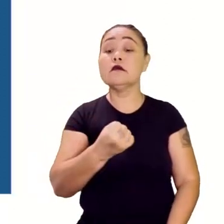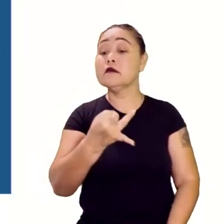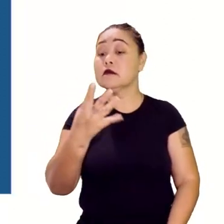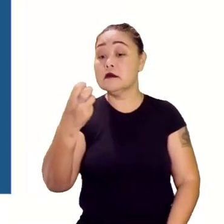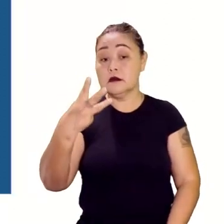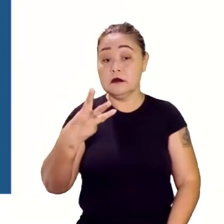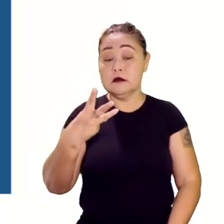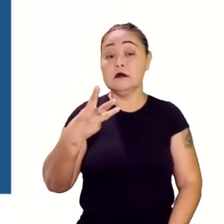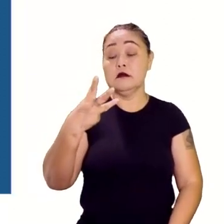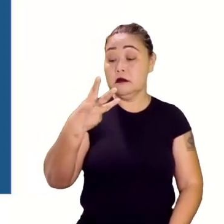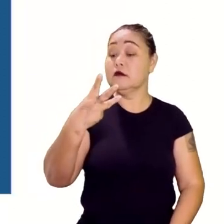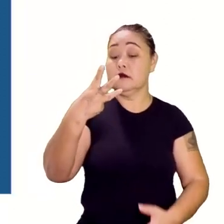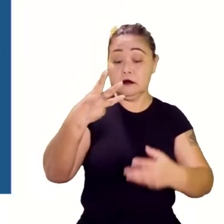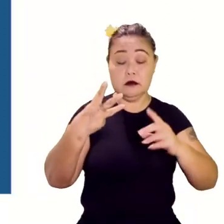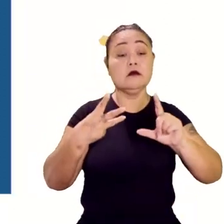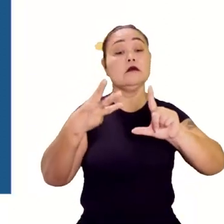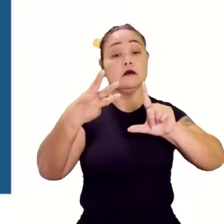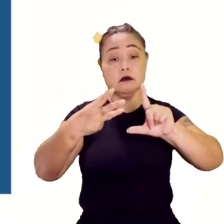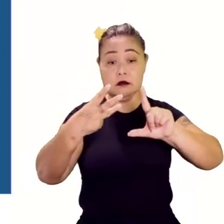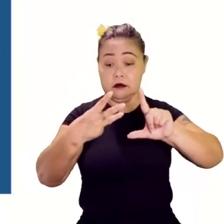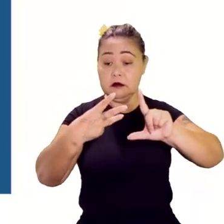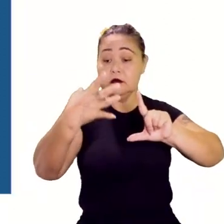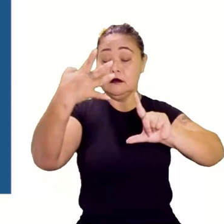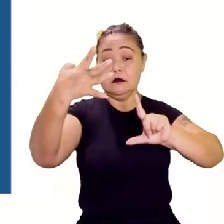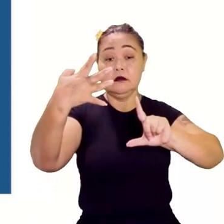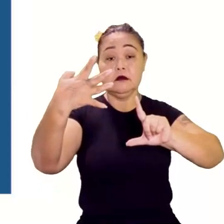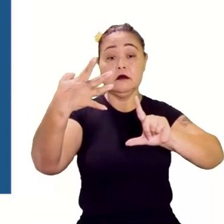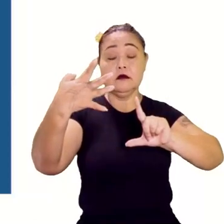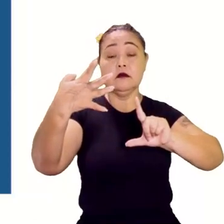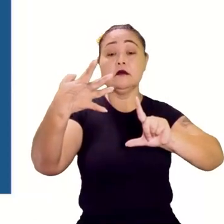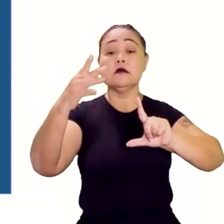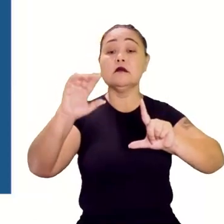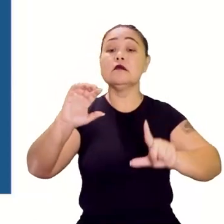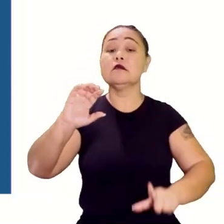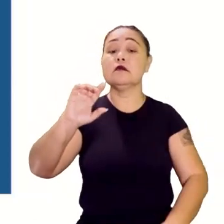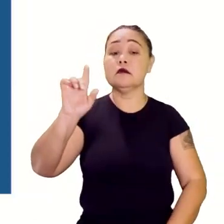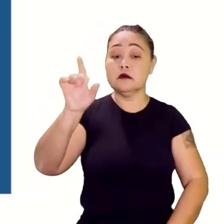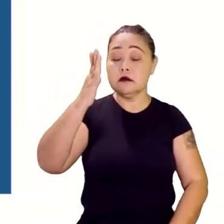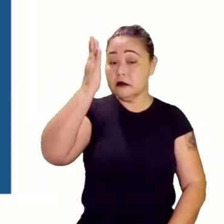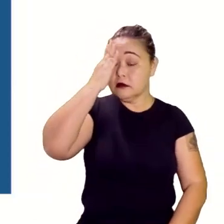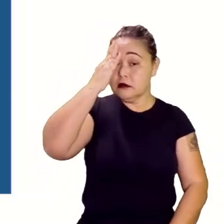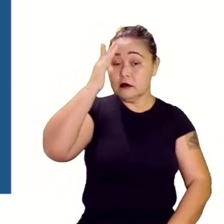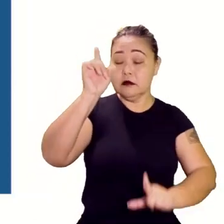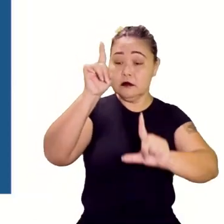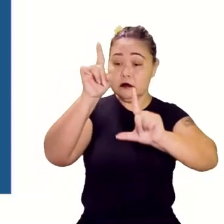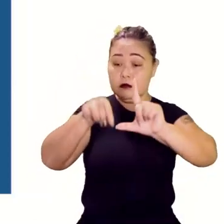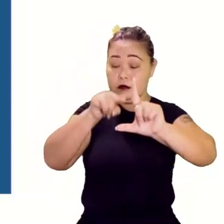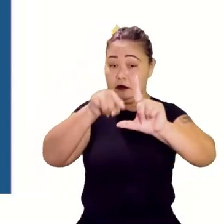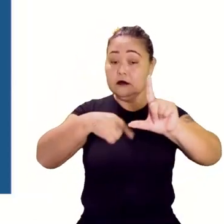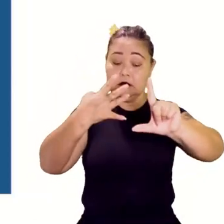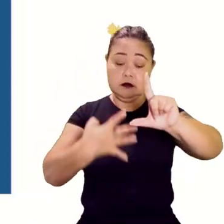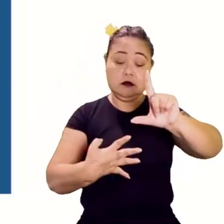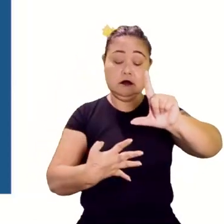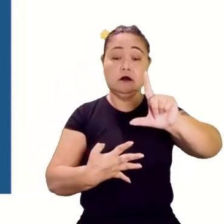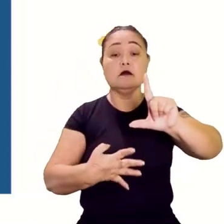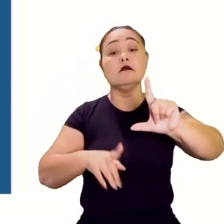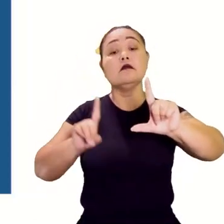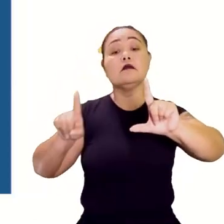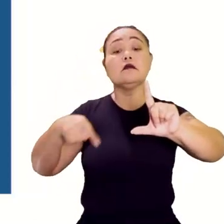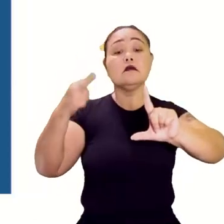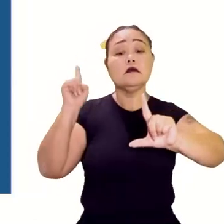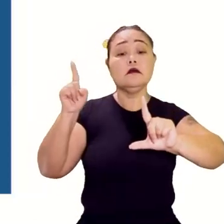vezes o 3? 3, 4 vezes. 4 vezes. Então, 3 elevado à quarta. E isso a gente já sabe que vai nos dar como resposta? 4.